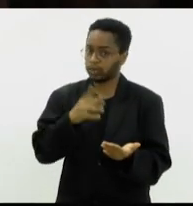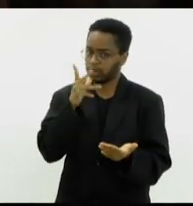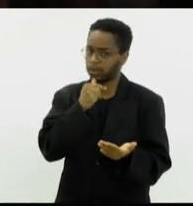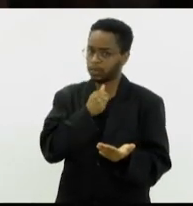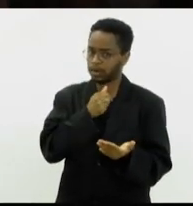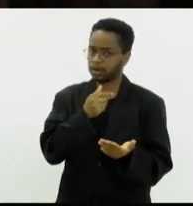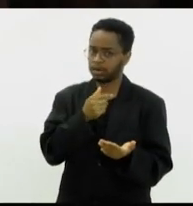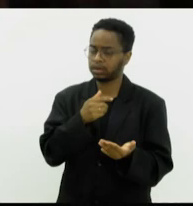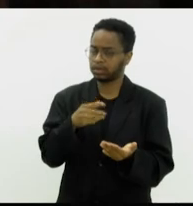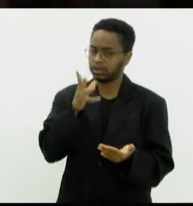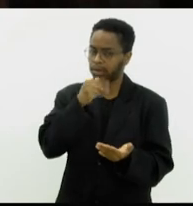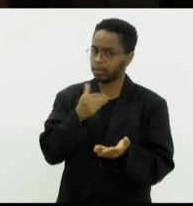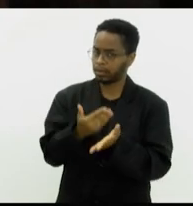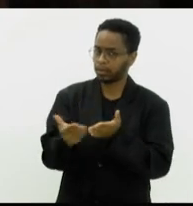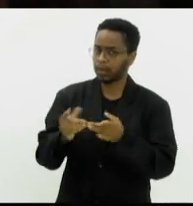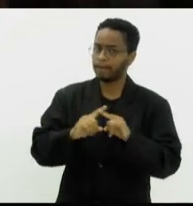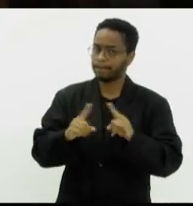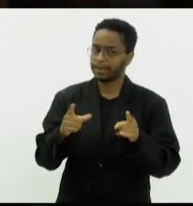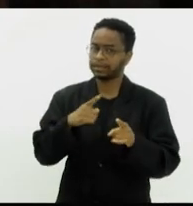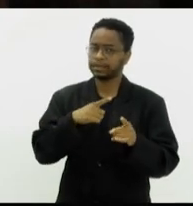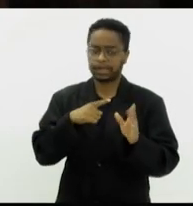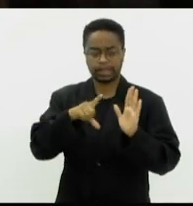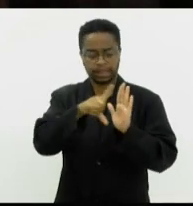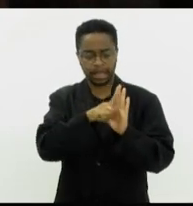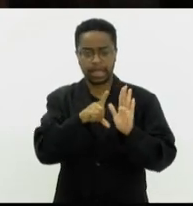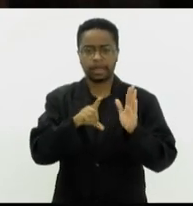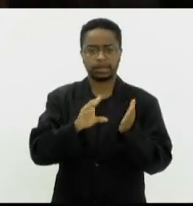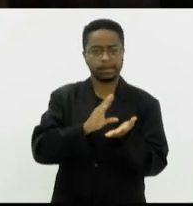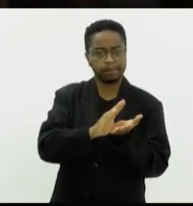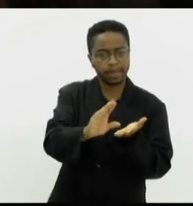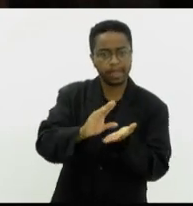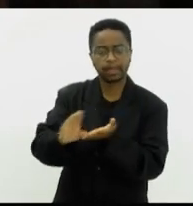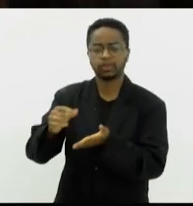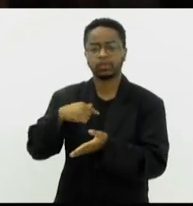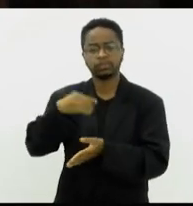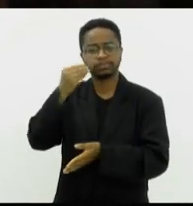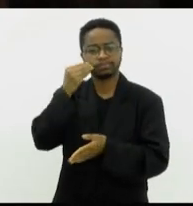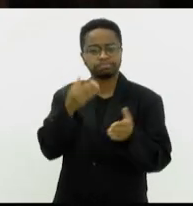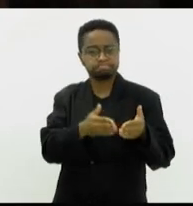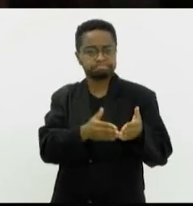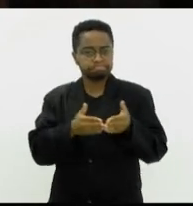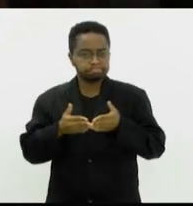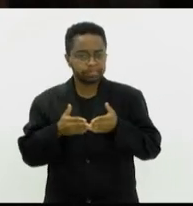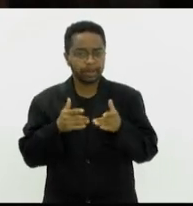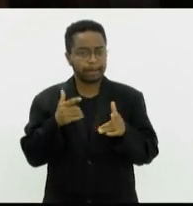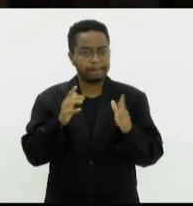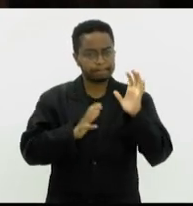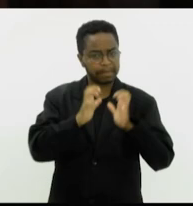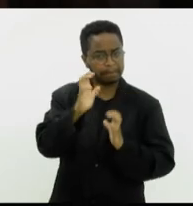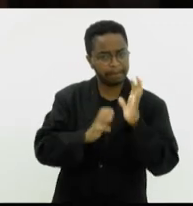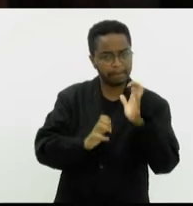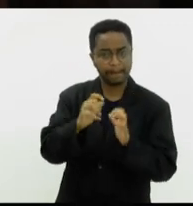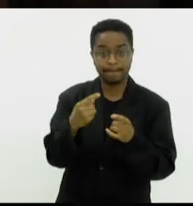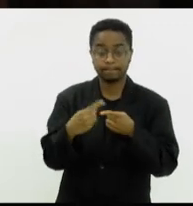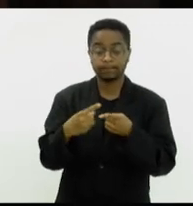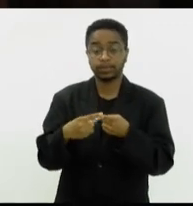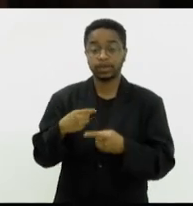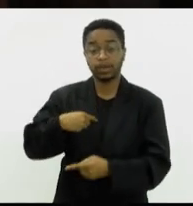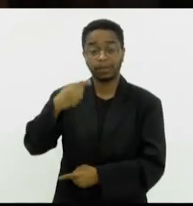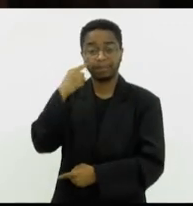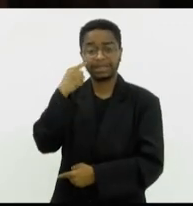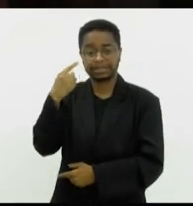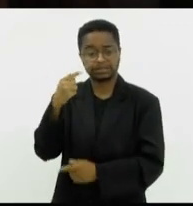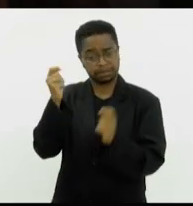começar trabalhamos em cima de leis em cima de emendas Tentei ficar fora de toda a briga que estava tendo porque achei que seria